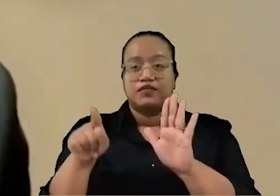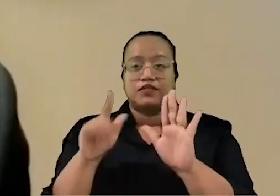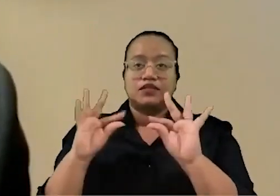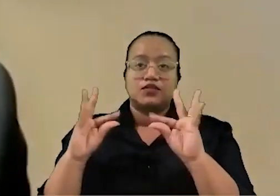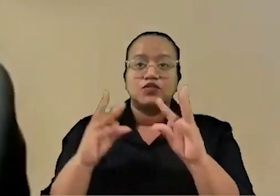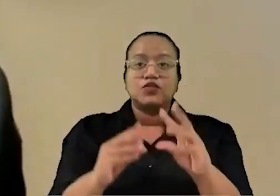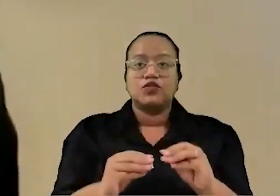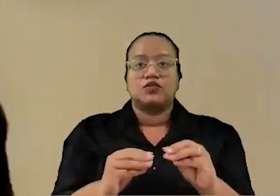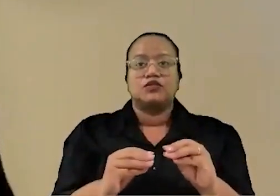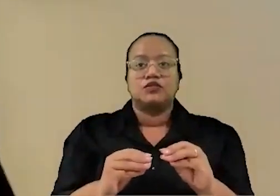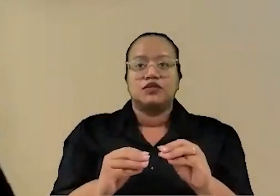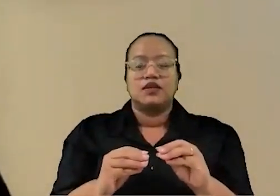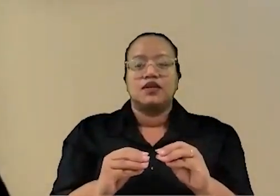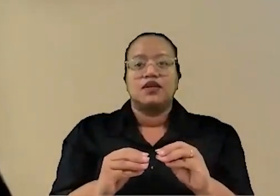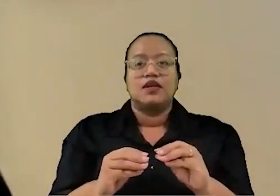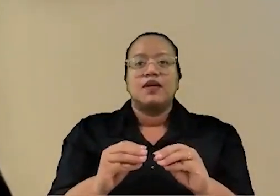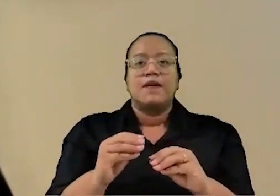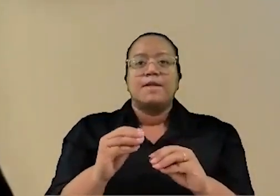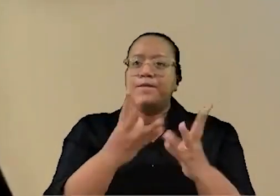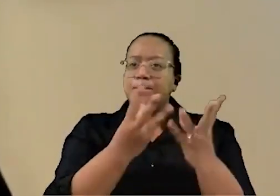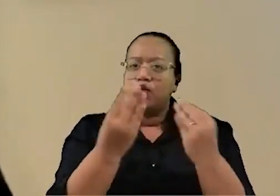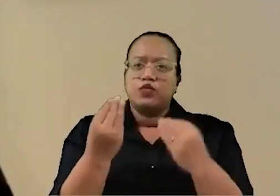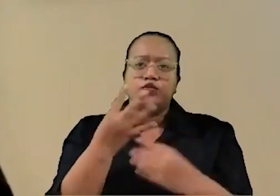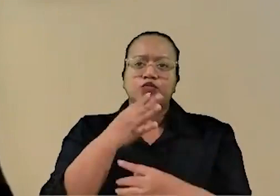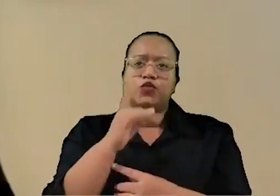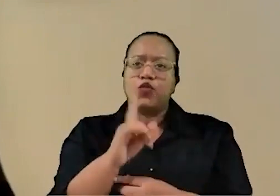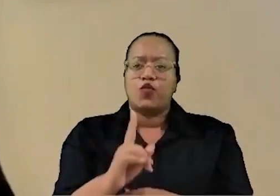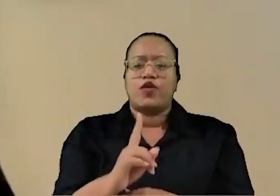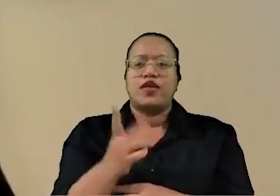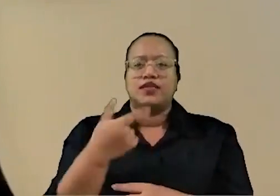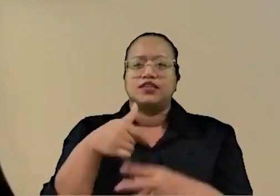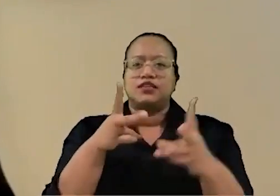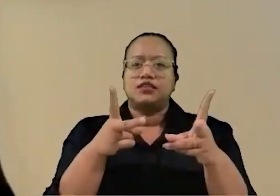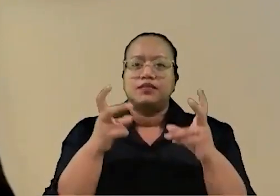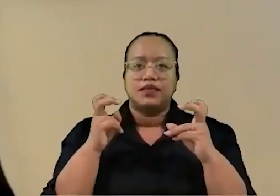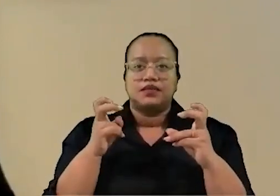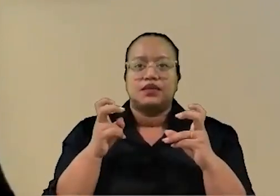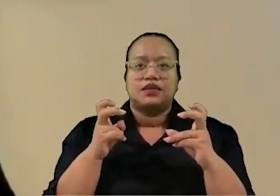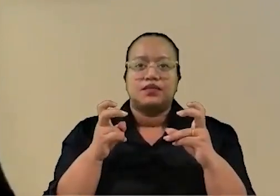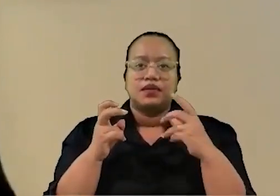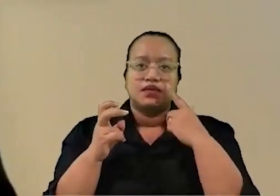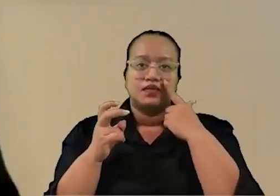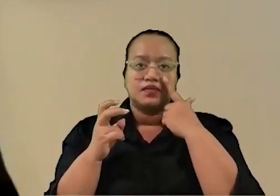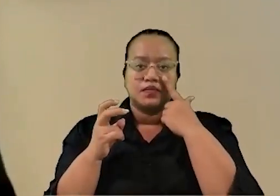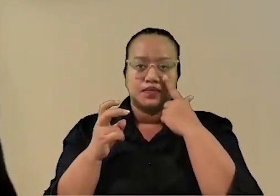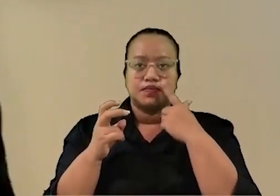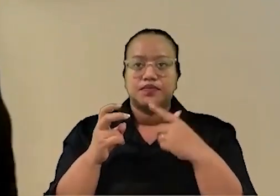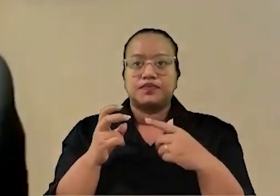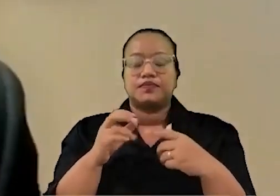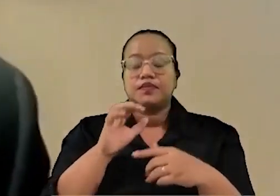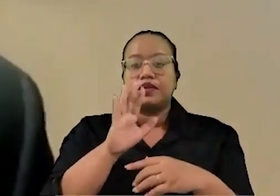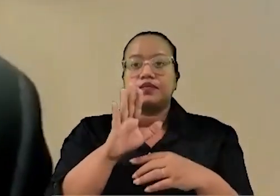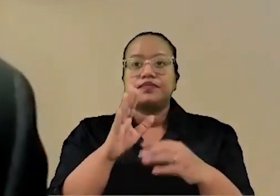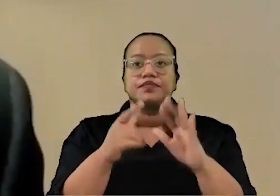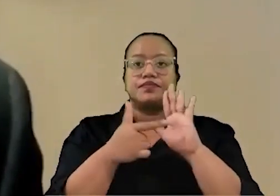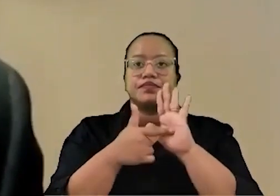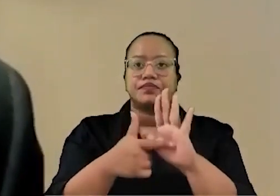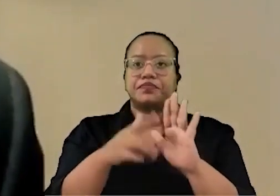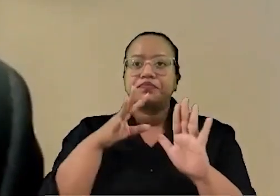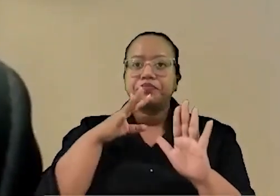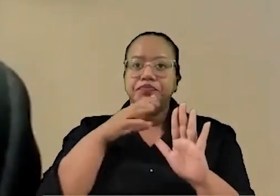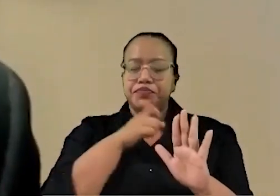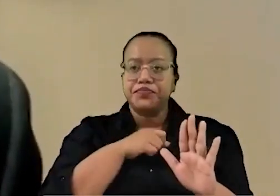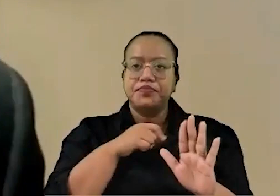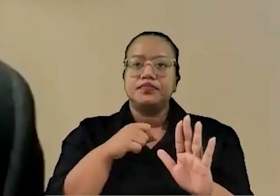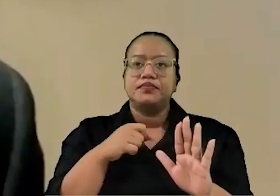sabe. E a gente percebe isso claramente, pelo menos isso ficou assim muito evidente para nós, quando